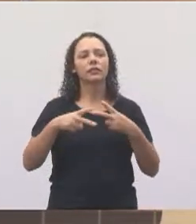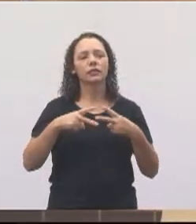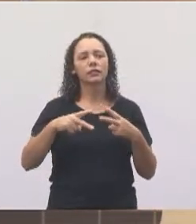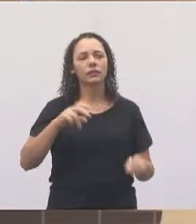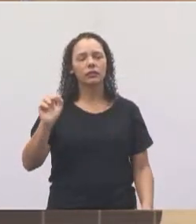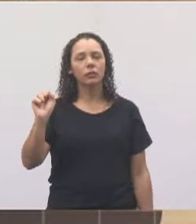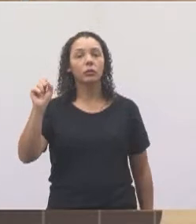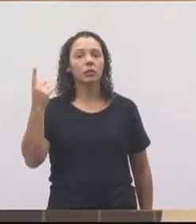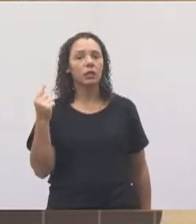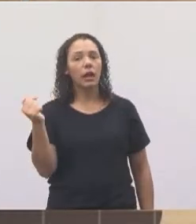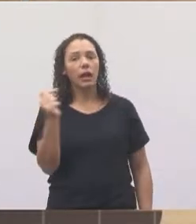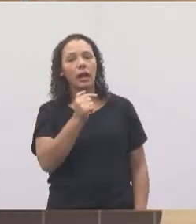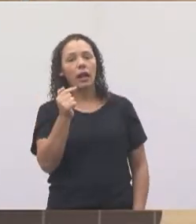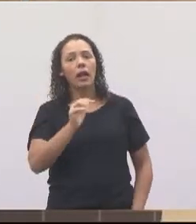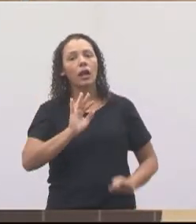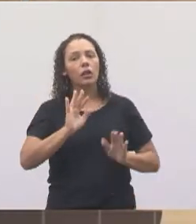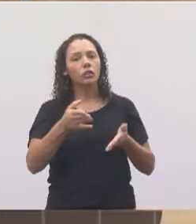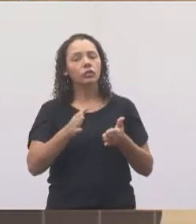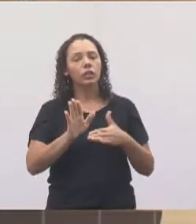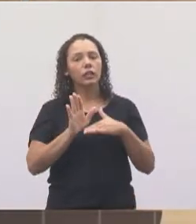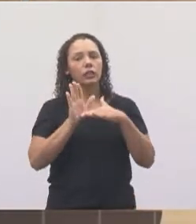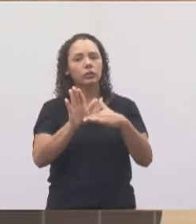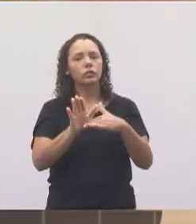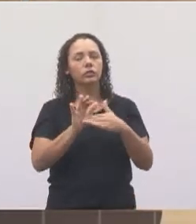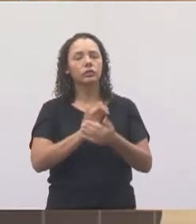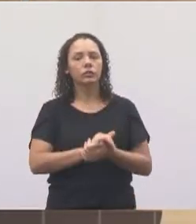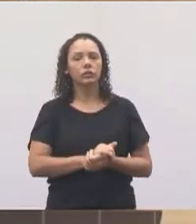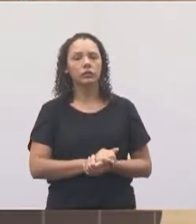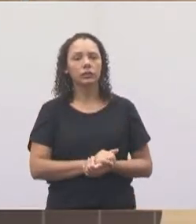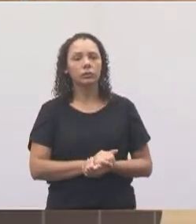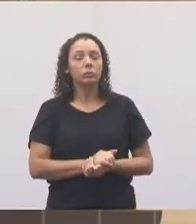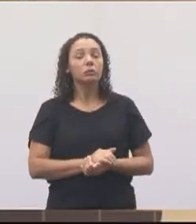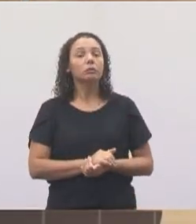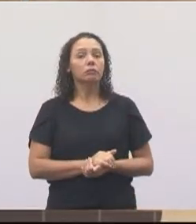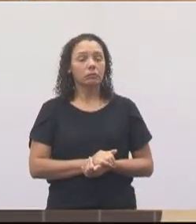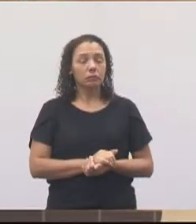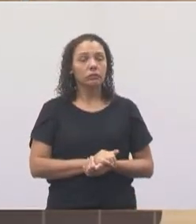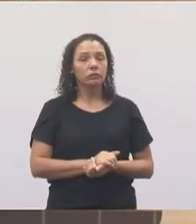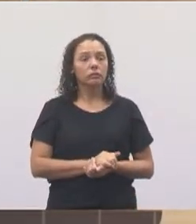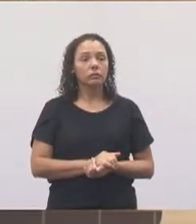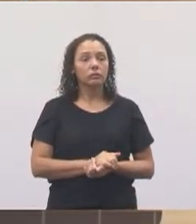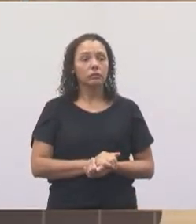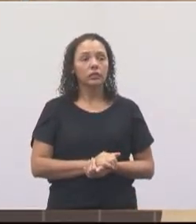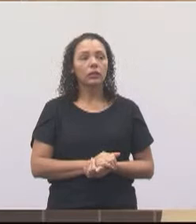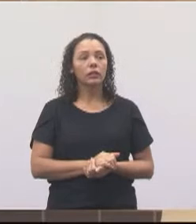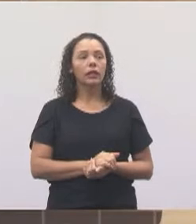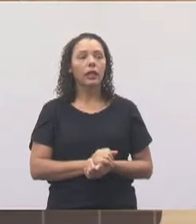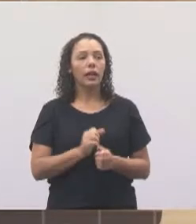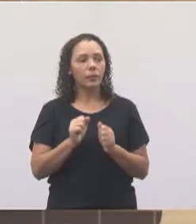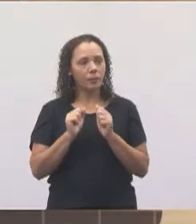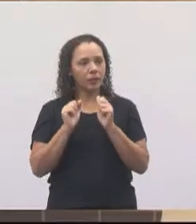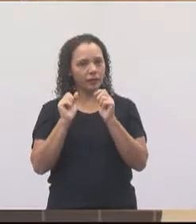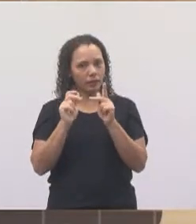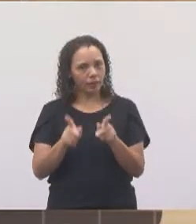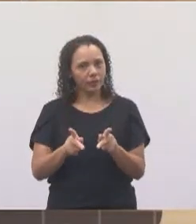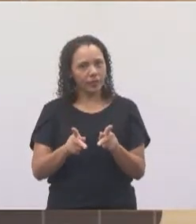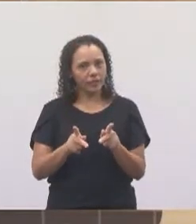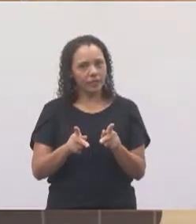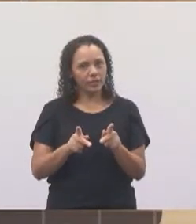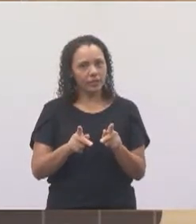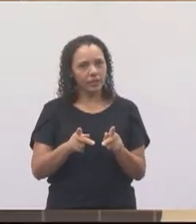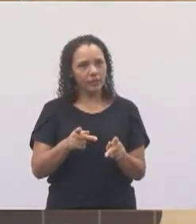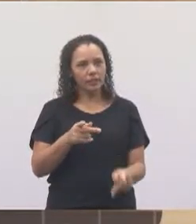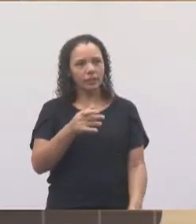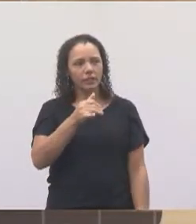se contribui com a previdência municipal. Então, senhoras e senhores, os exemplos foram dados, não é?